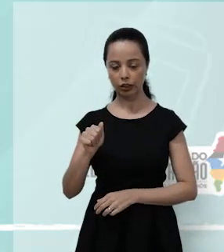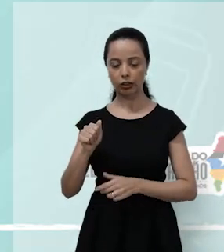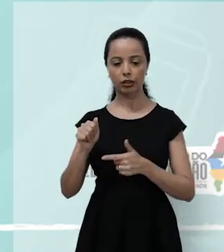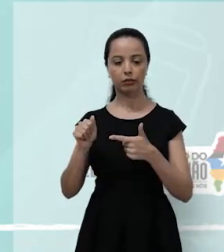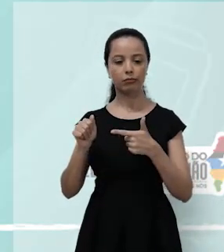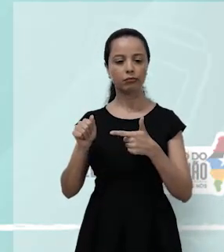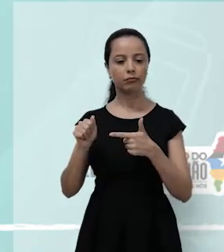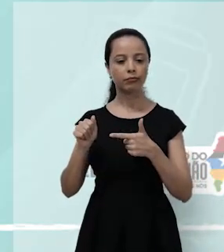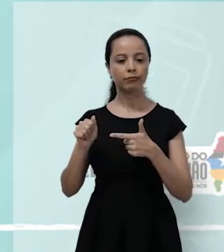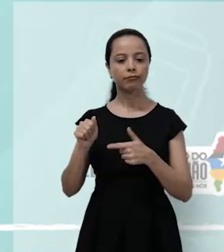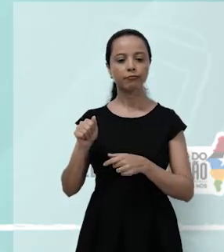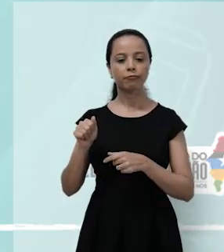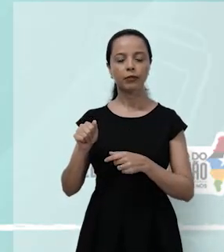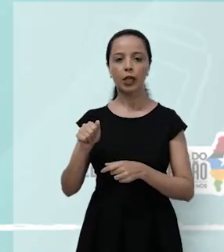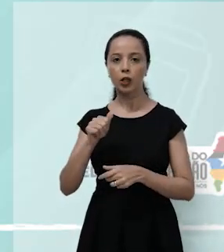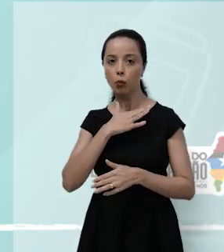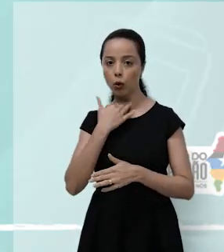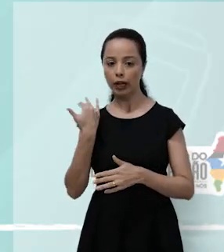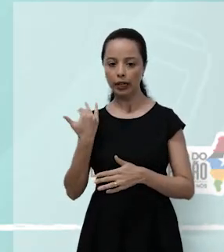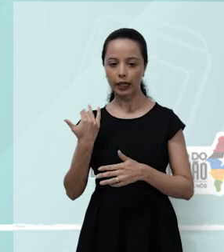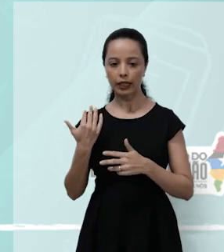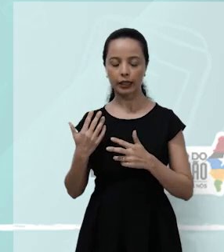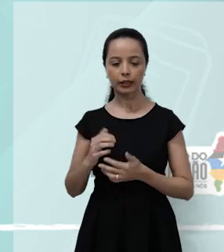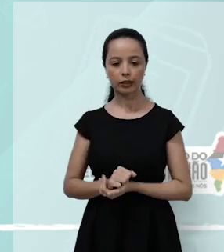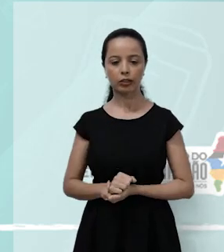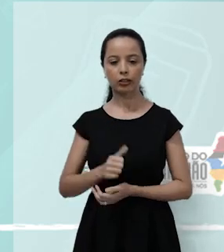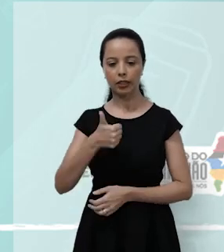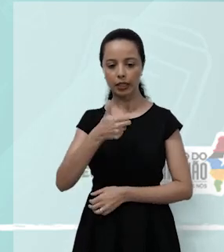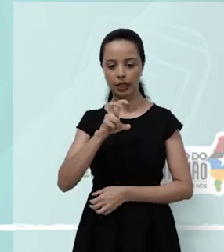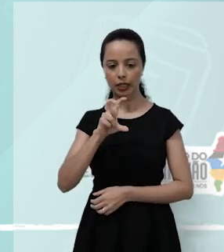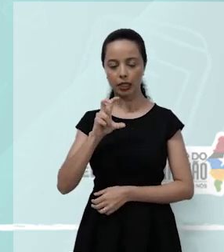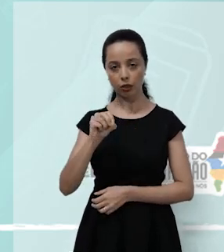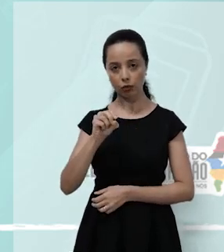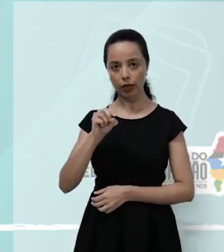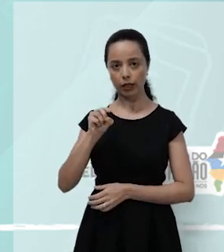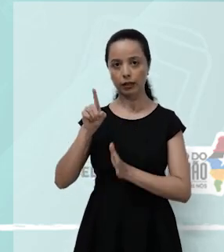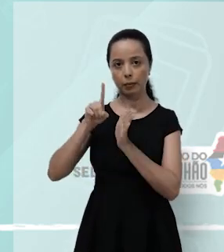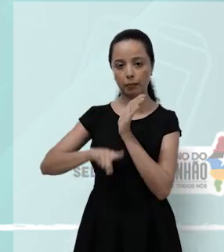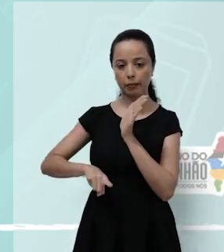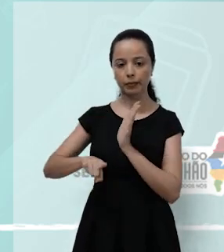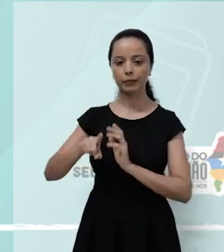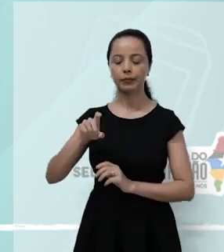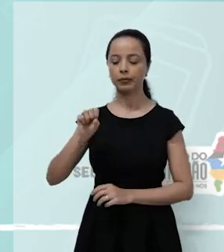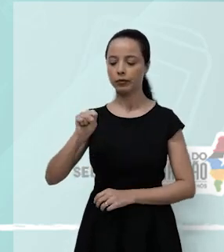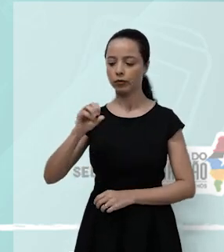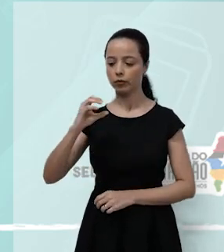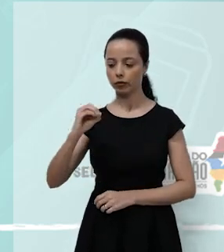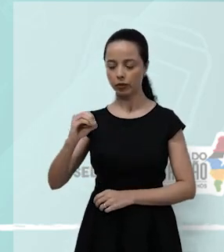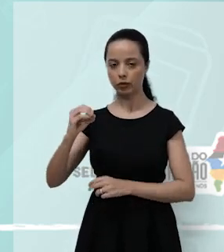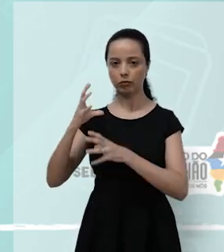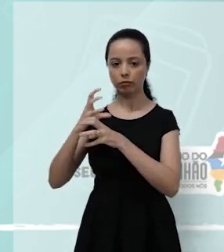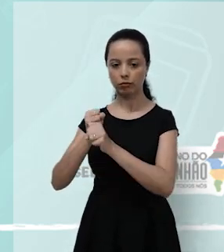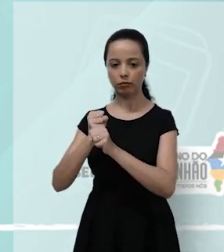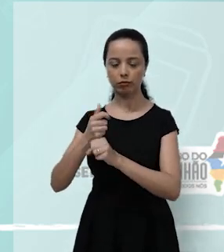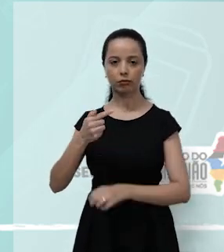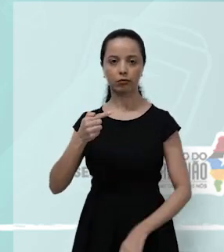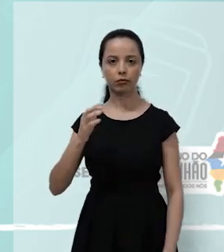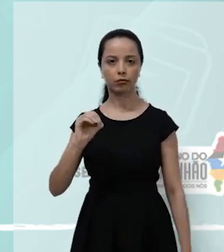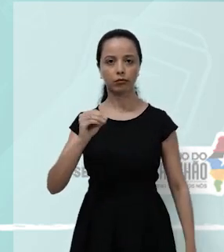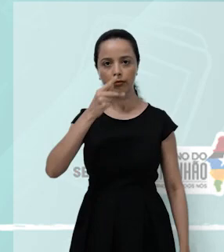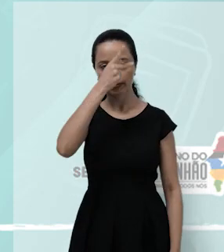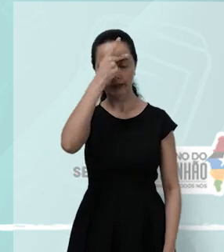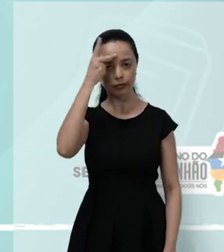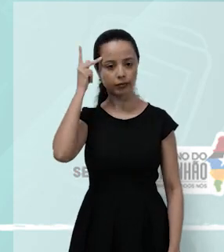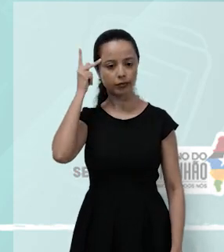150 nascidos menos 80 indivíduos que morreram. Então, eu tenho um saldo positivo de 70 indivíduos. Ele